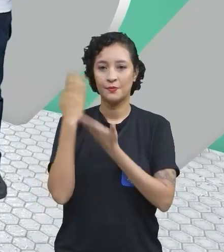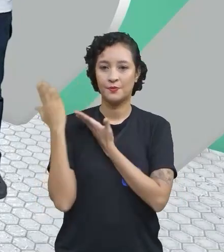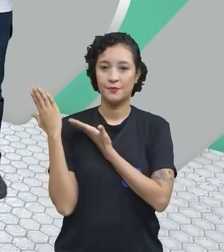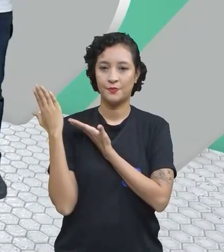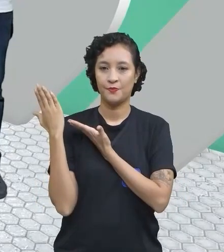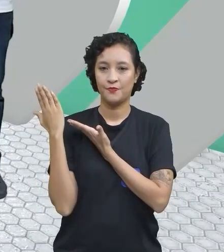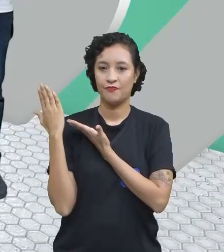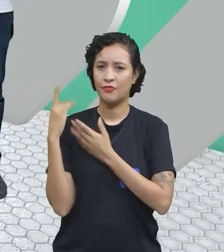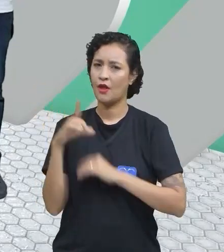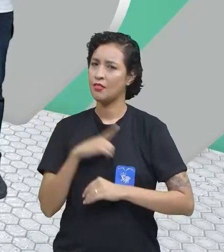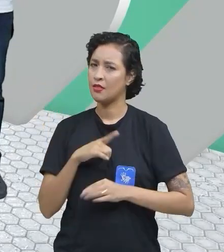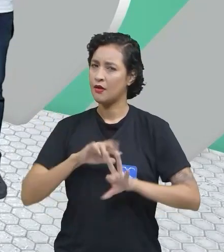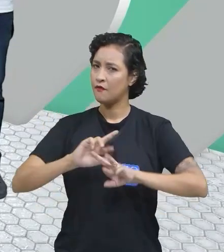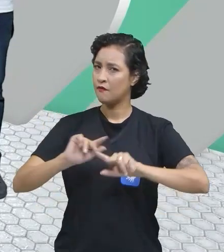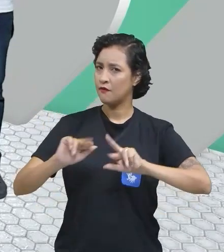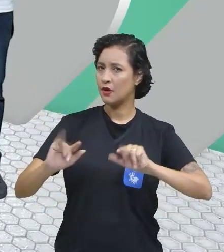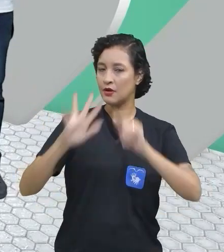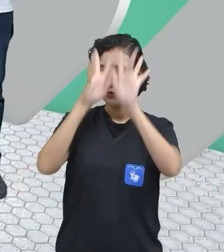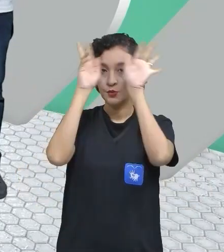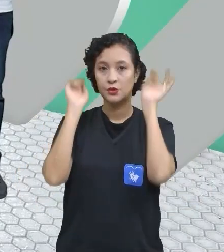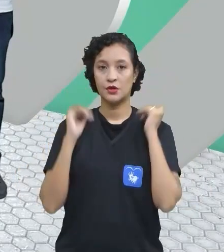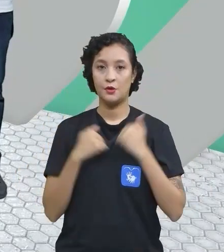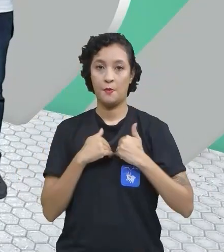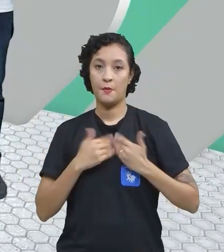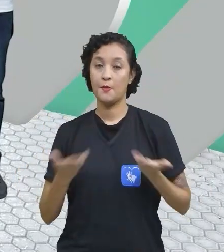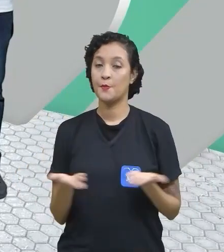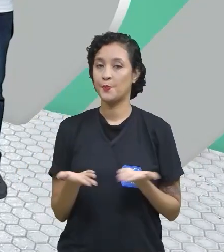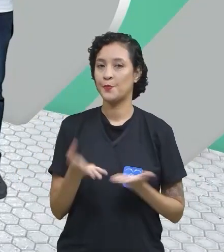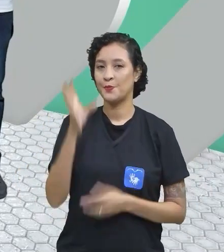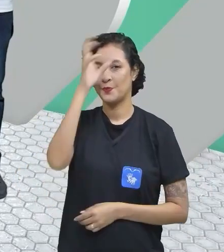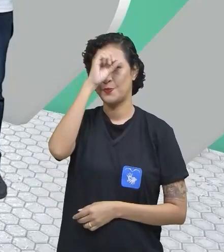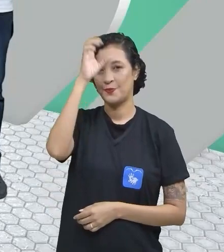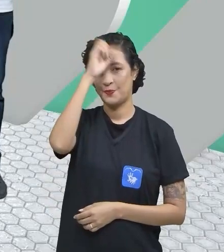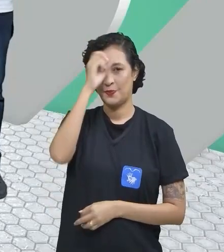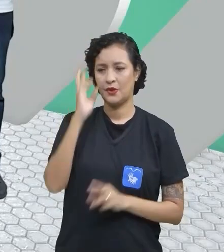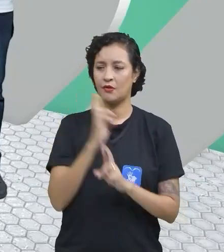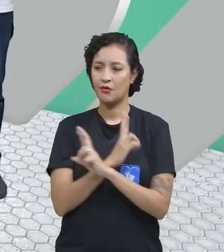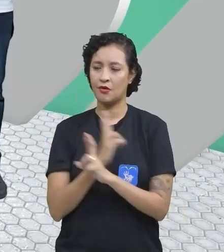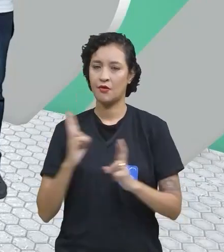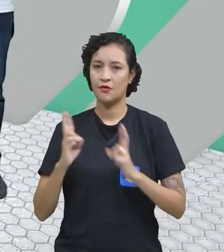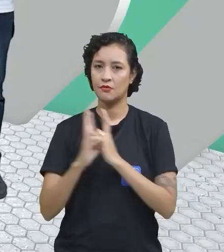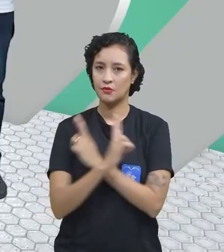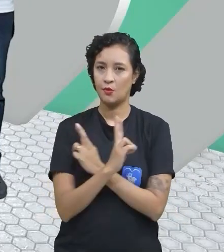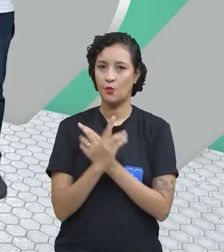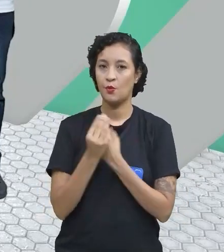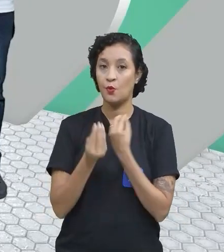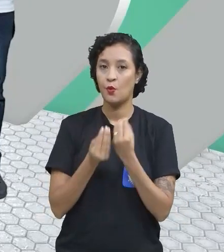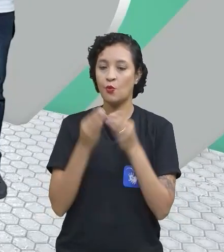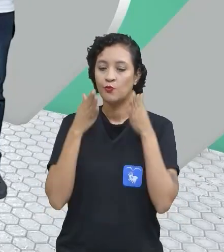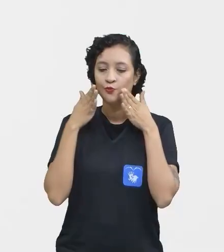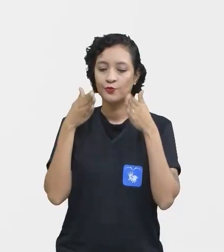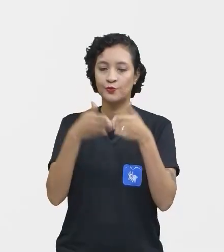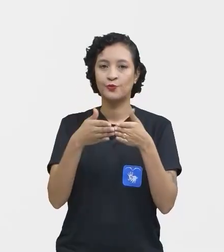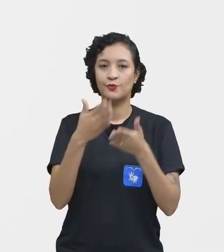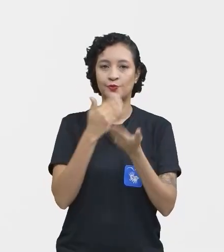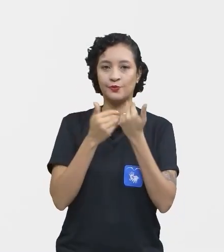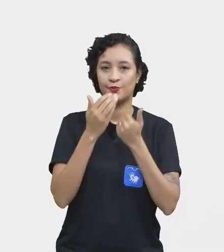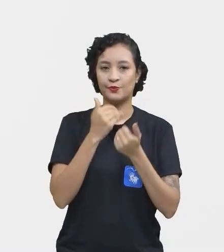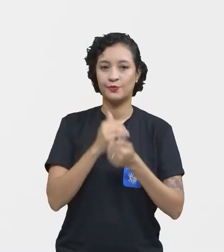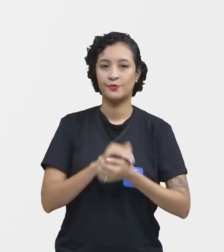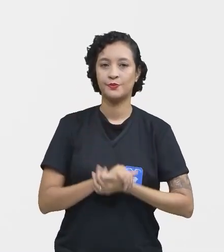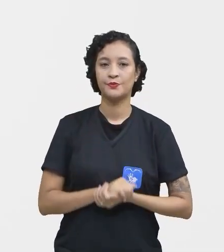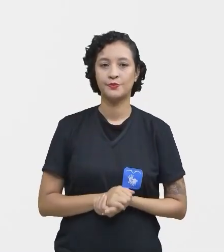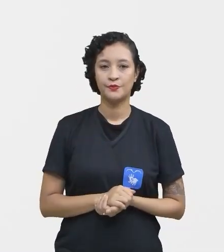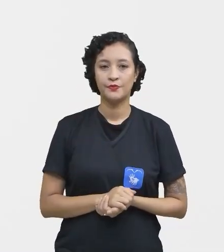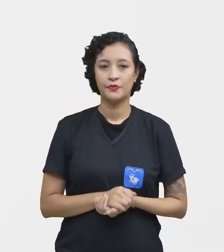existem muitos animais e nós vamos trabalhar um pouco mais sobre isso, sobre essa relação entre eles, de alimentação, né? Vamos lá?